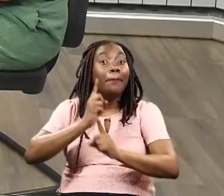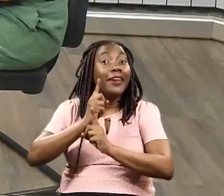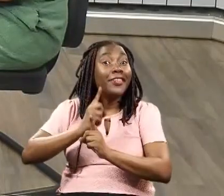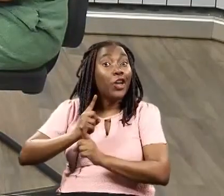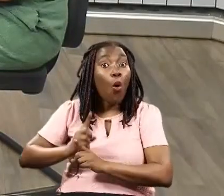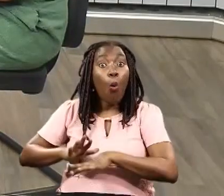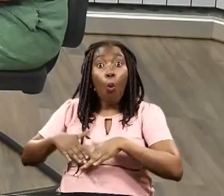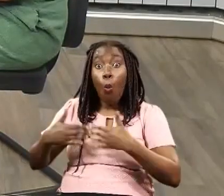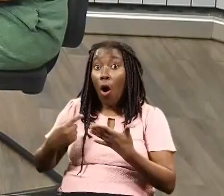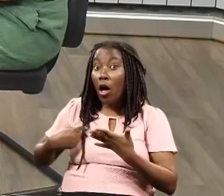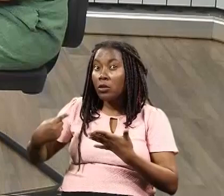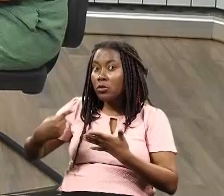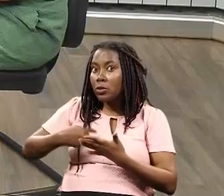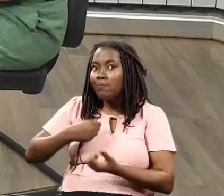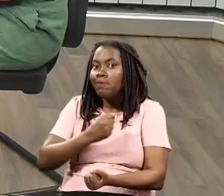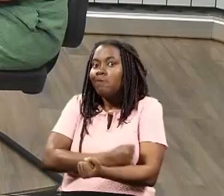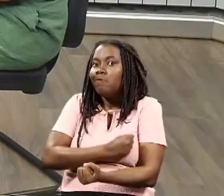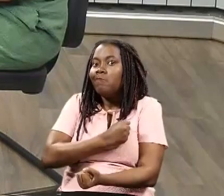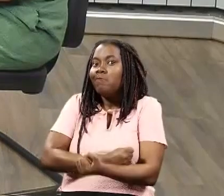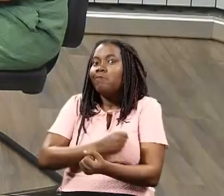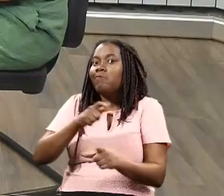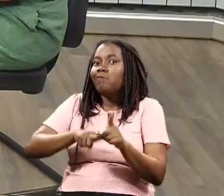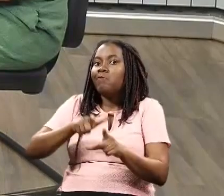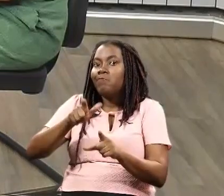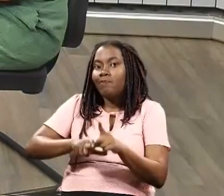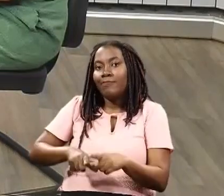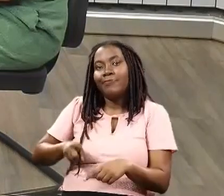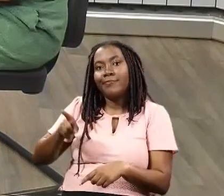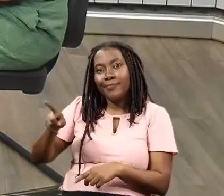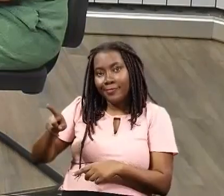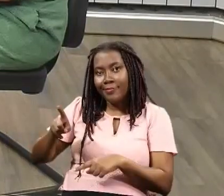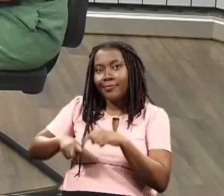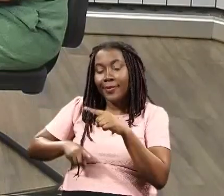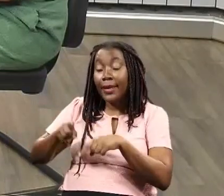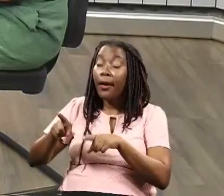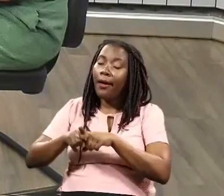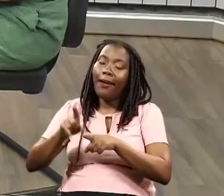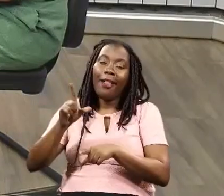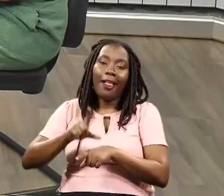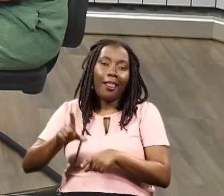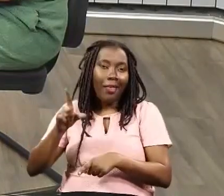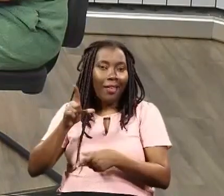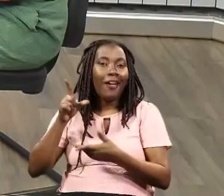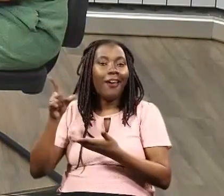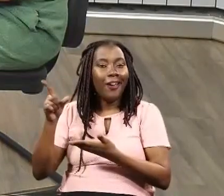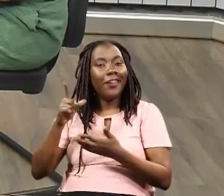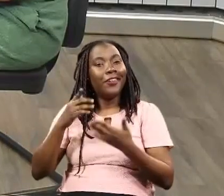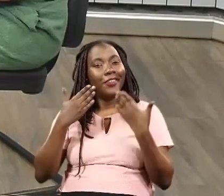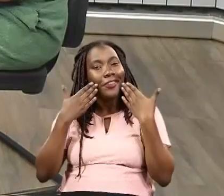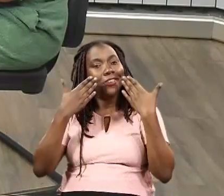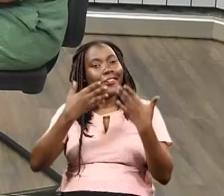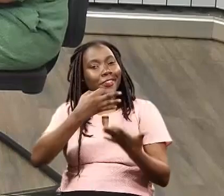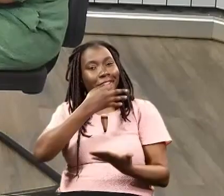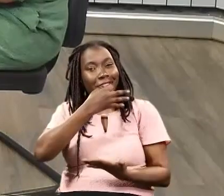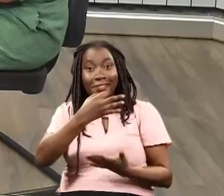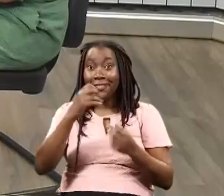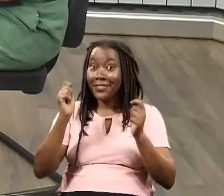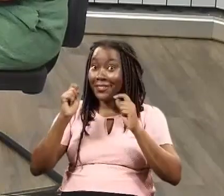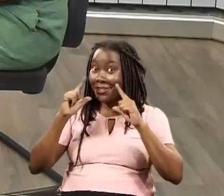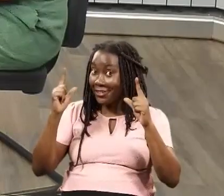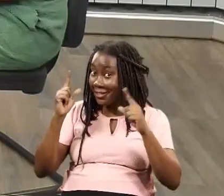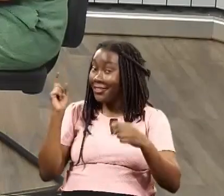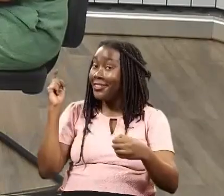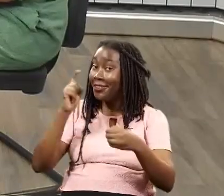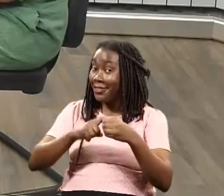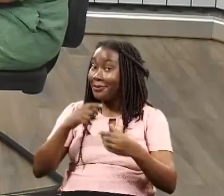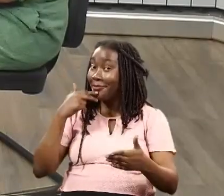quando nós estamos ficando dependente desse aparelho. E também, claro, ela expondo aí o seu ponto de vista. Fique ligadinho que nós